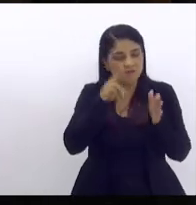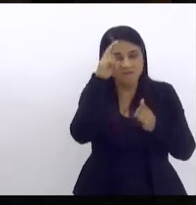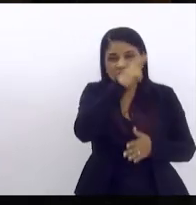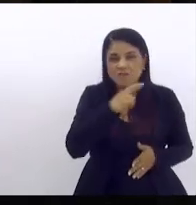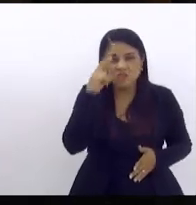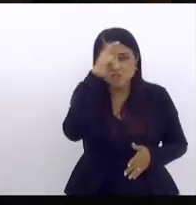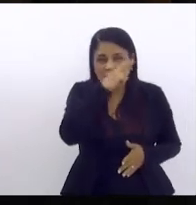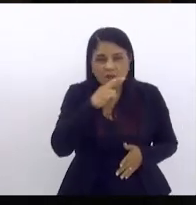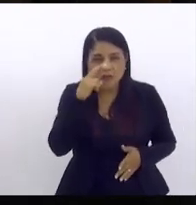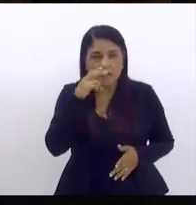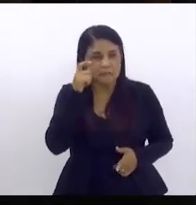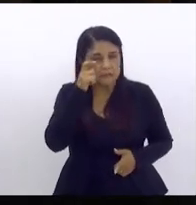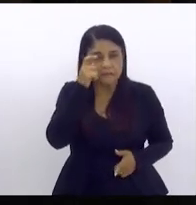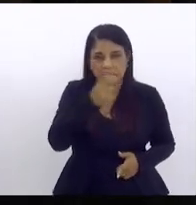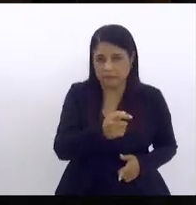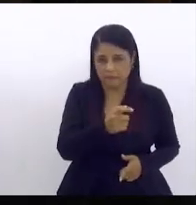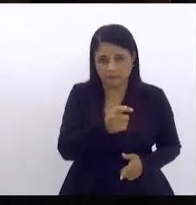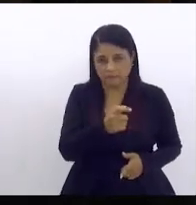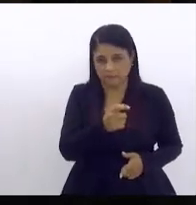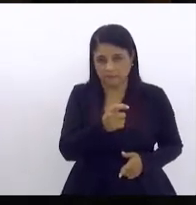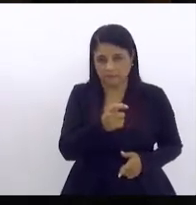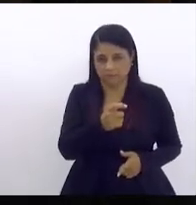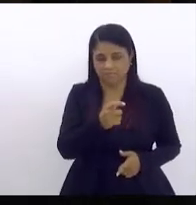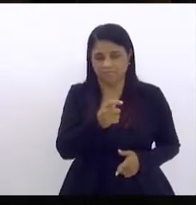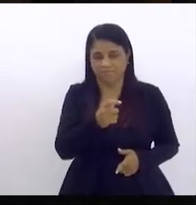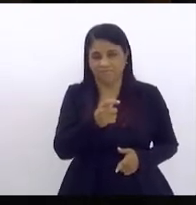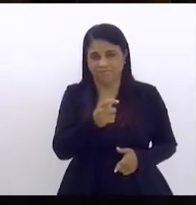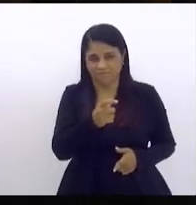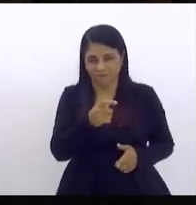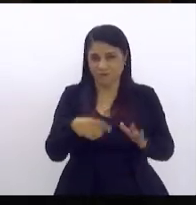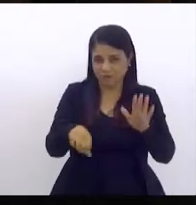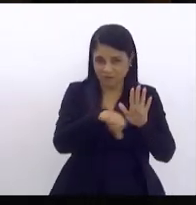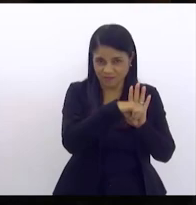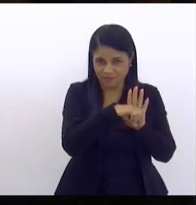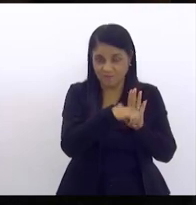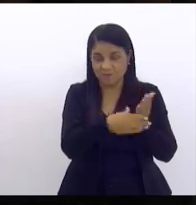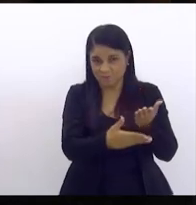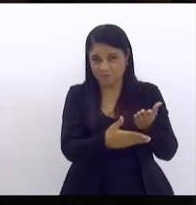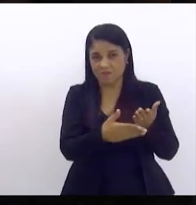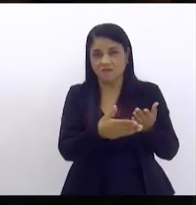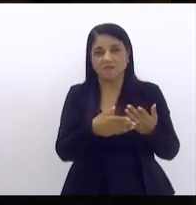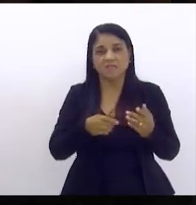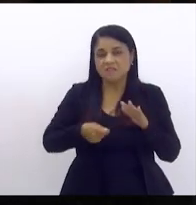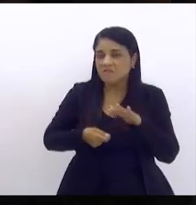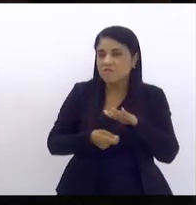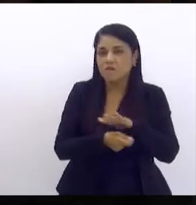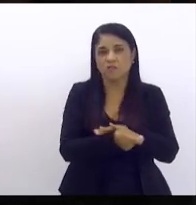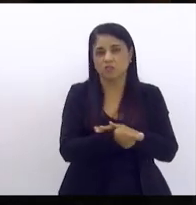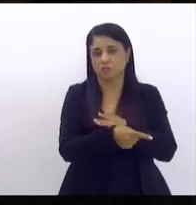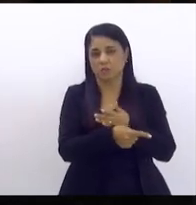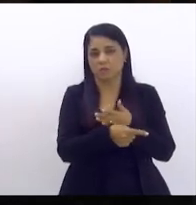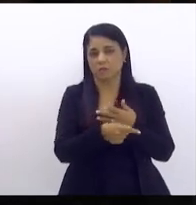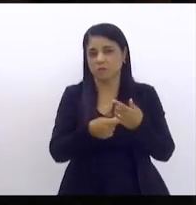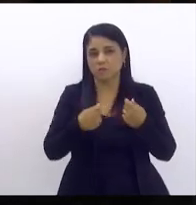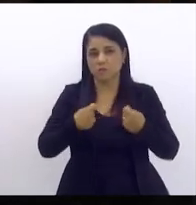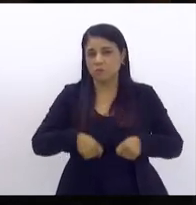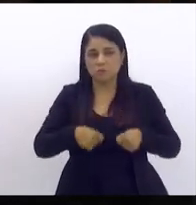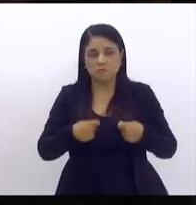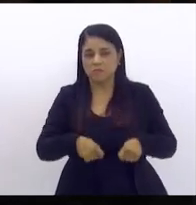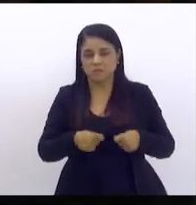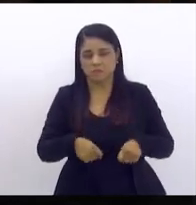investimento muito grande no confronto, mas não há um investimento que seria necessário